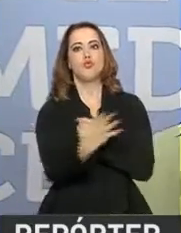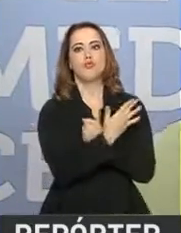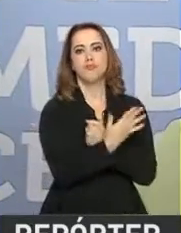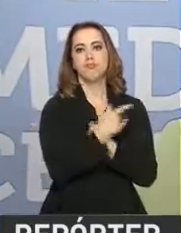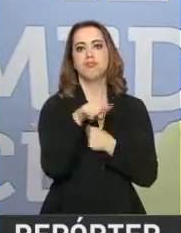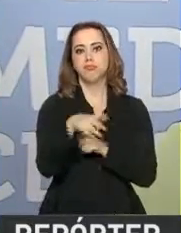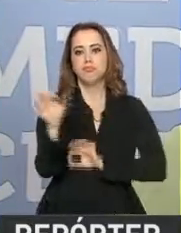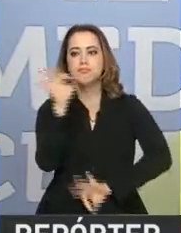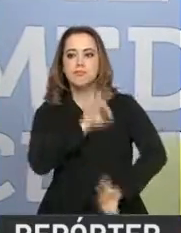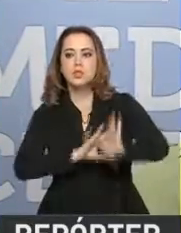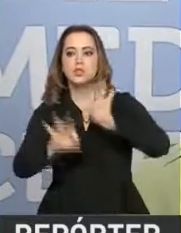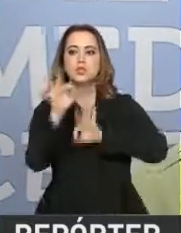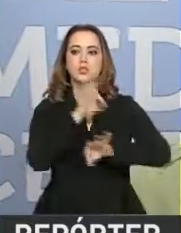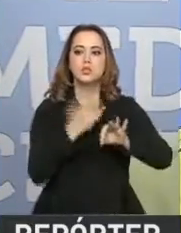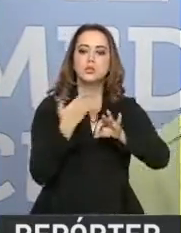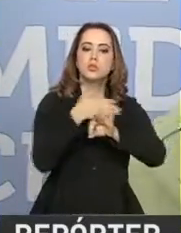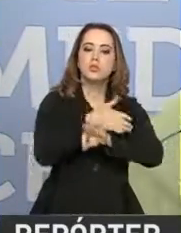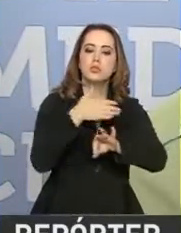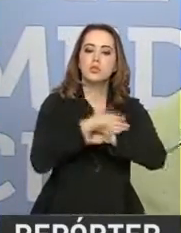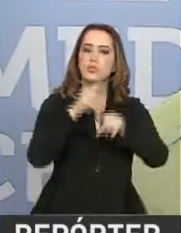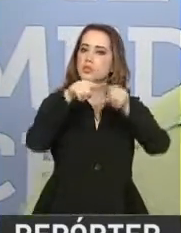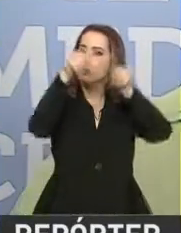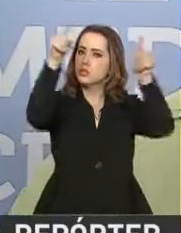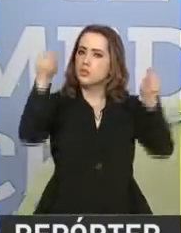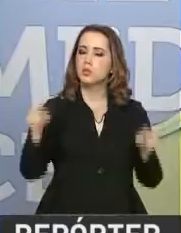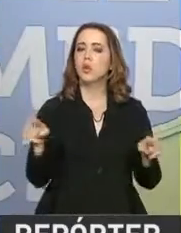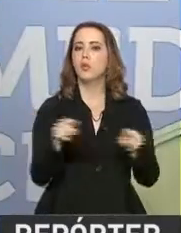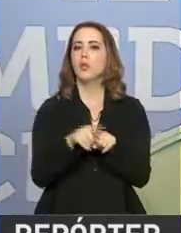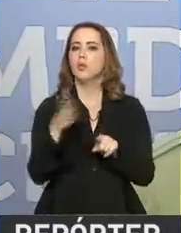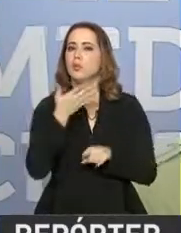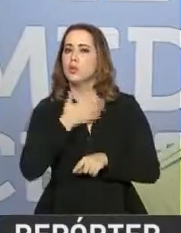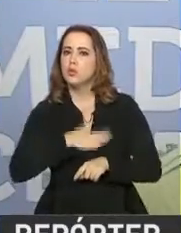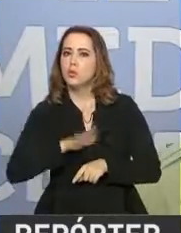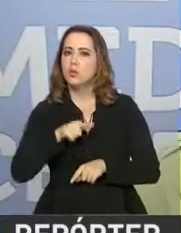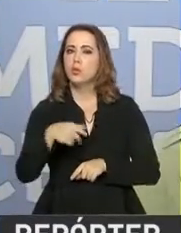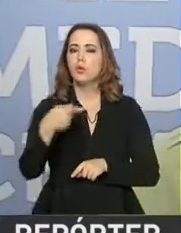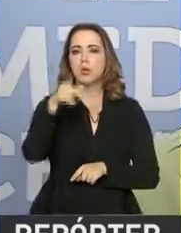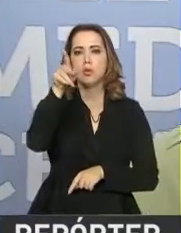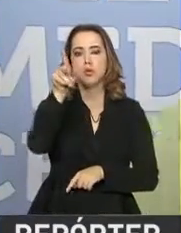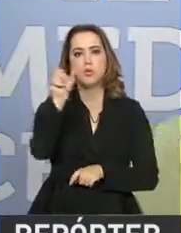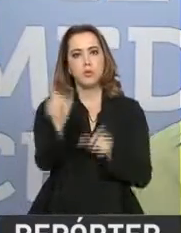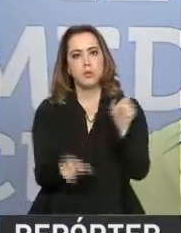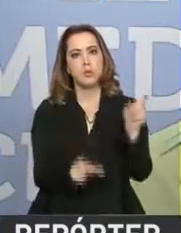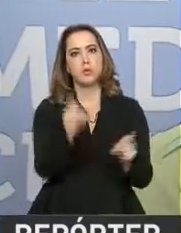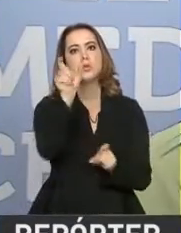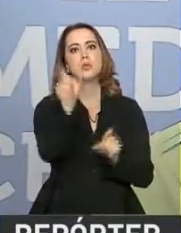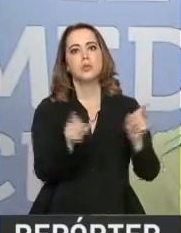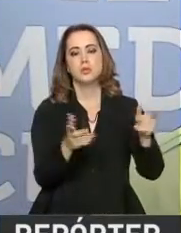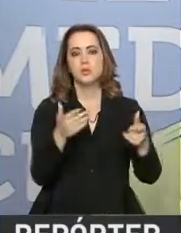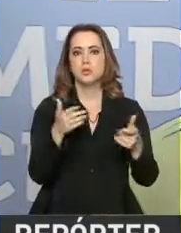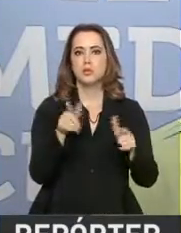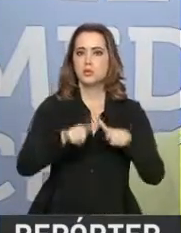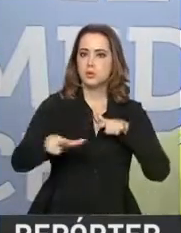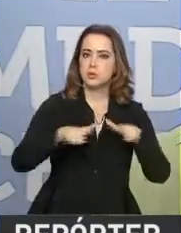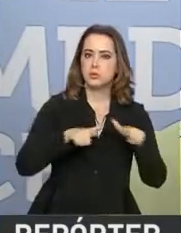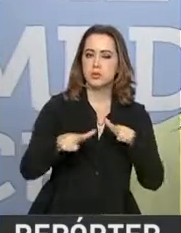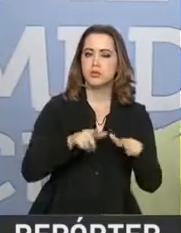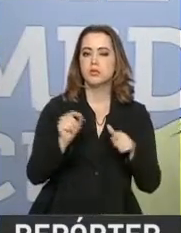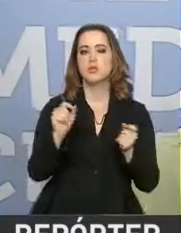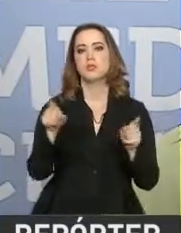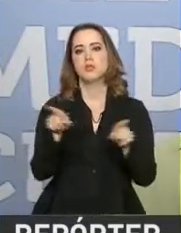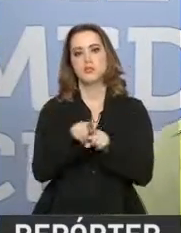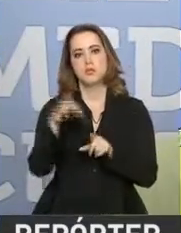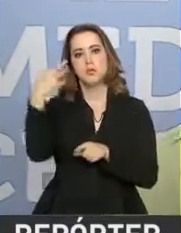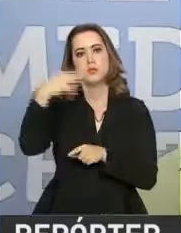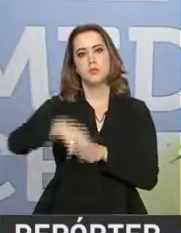isso, conseguindo fazer com que as pessoas entrem pelo portão, conseguindo fazer com que os voluntários se aloquem nas posições e façam a experiência do espectador ser maravilhosa.